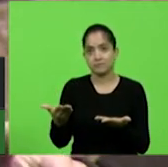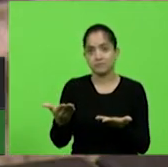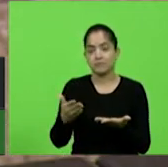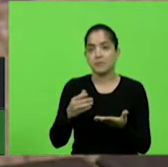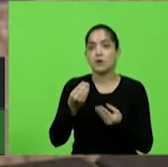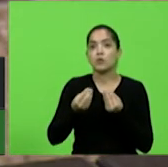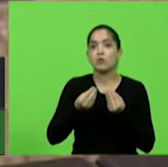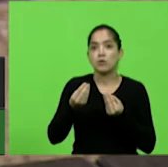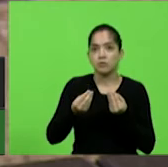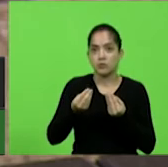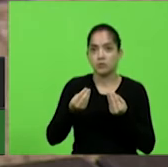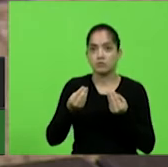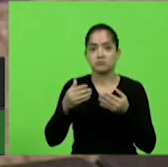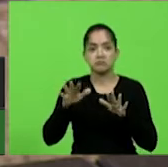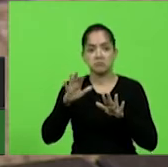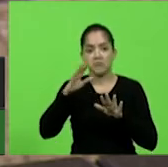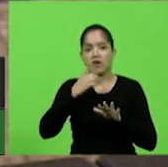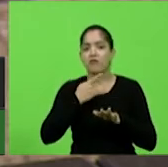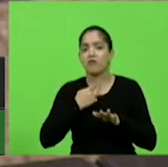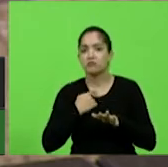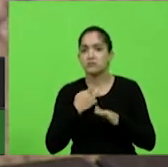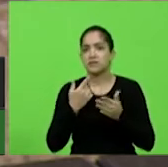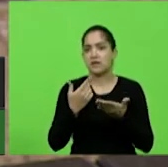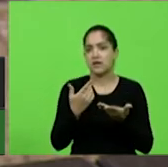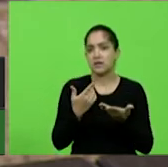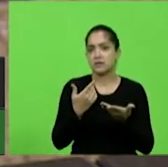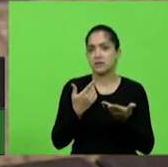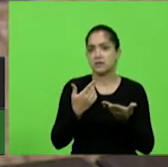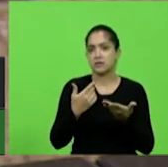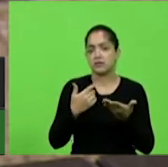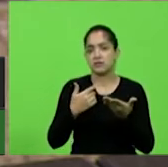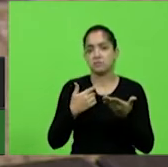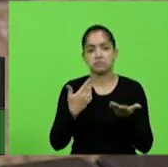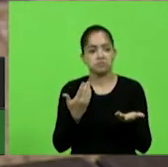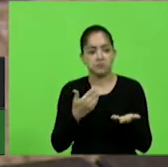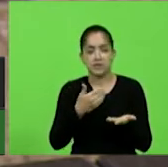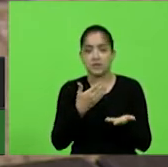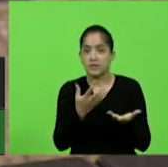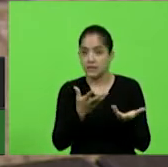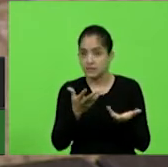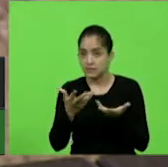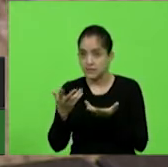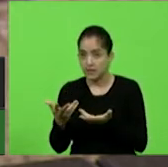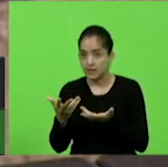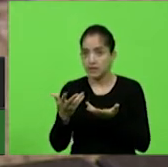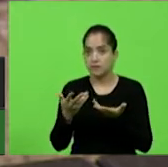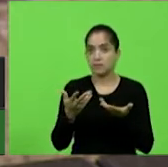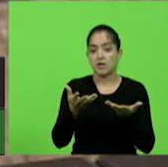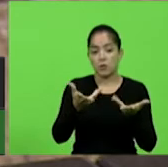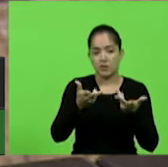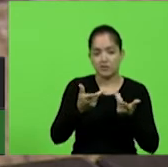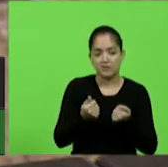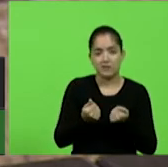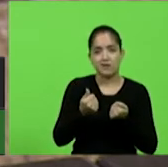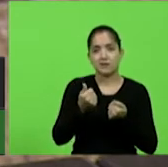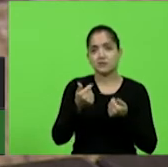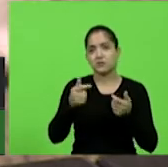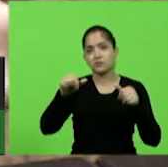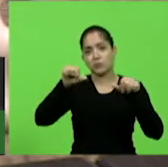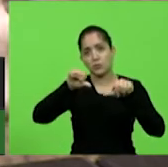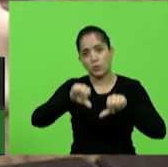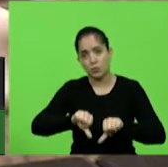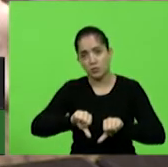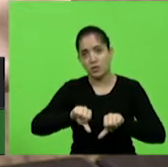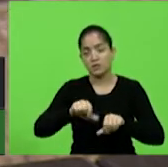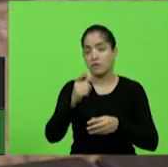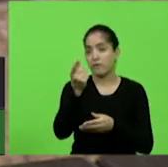operado conforme a vontade dessas empresas, que impõem a baixa qualidade que quiserem, podem impor o preço